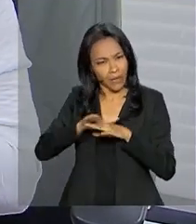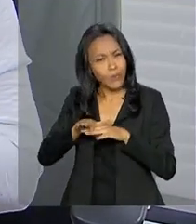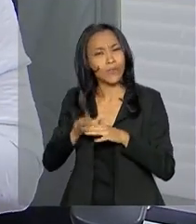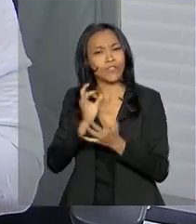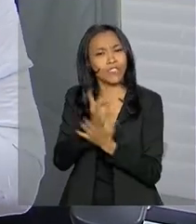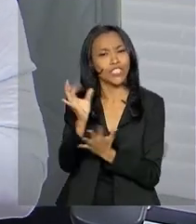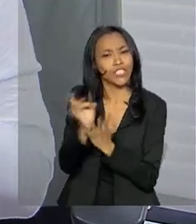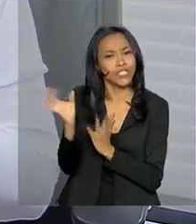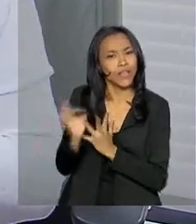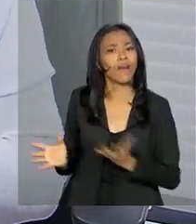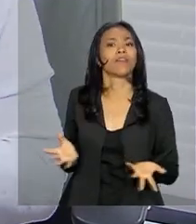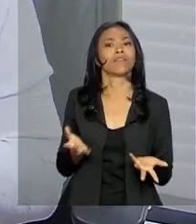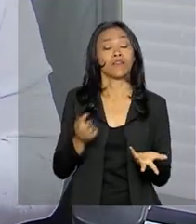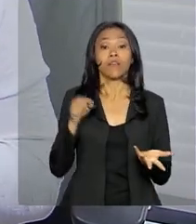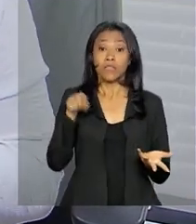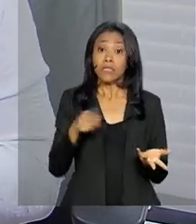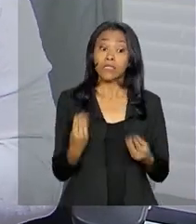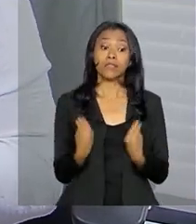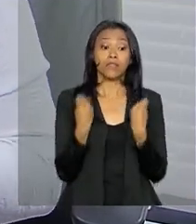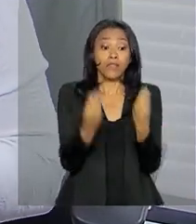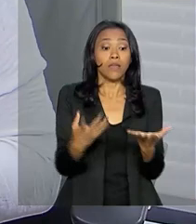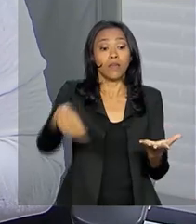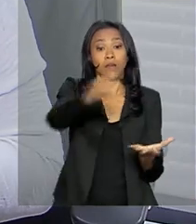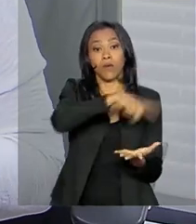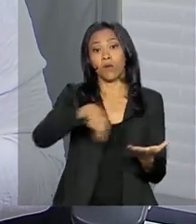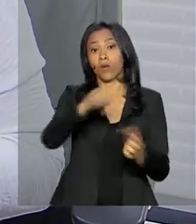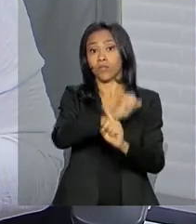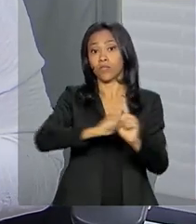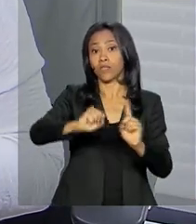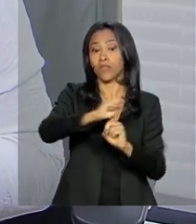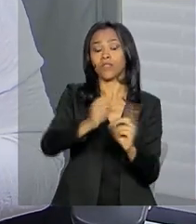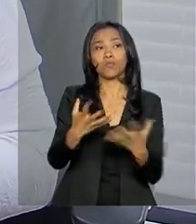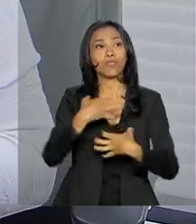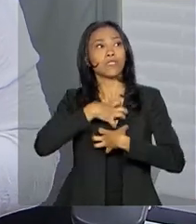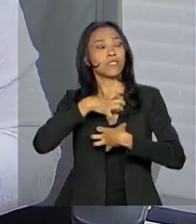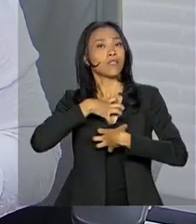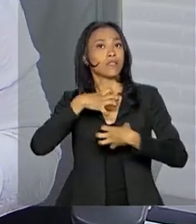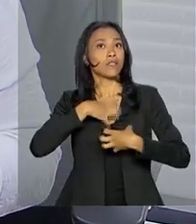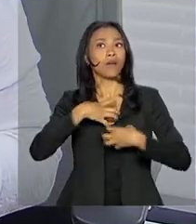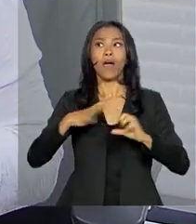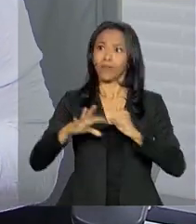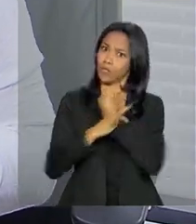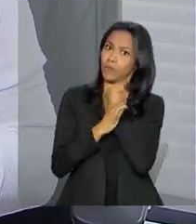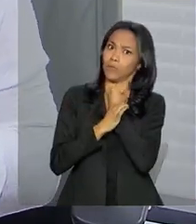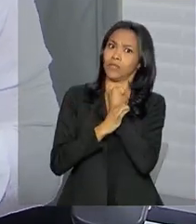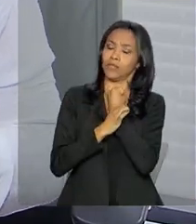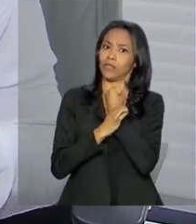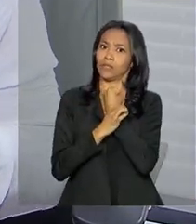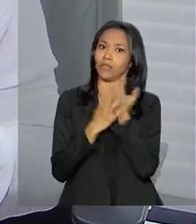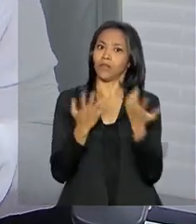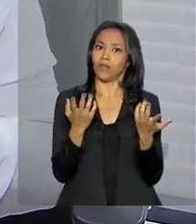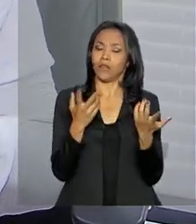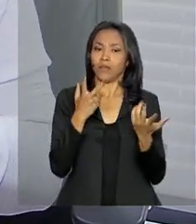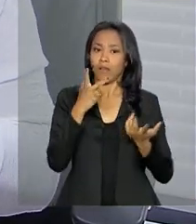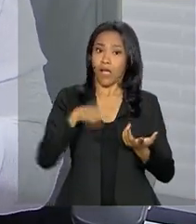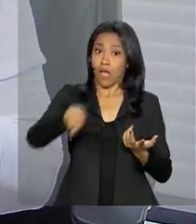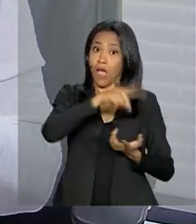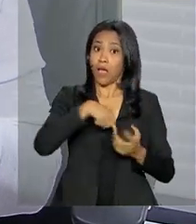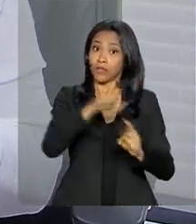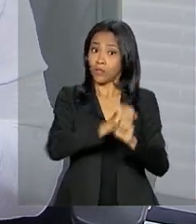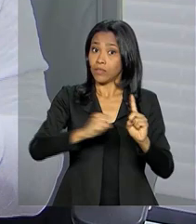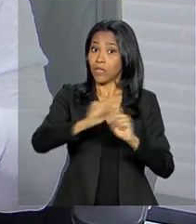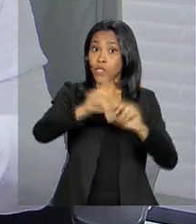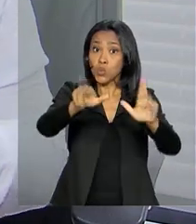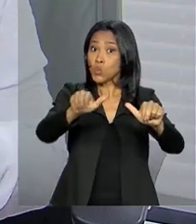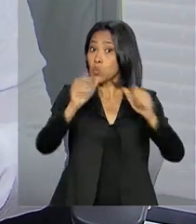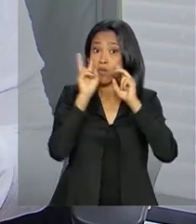muitas doenças, trouxe para a população uma falsa sensação de segurança. Ou seja, a população nunca